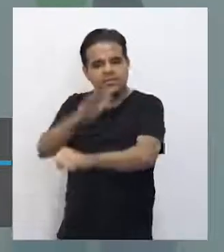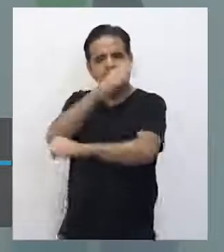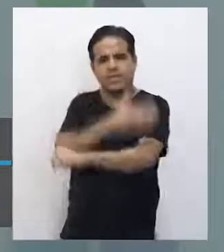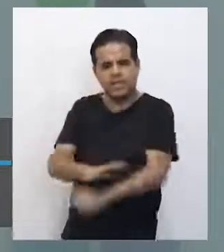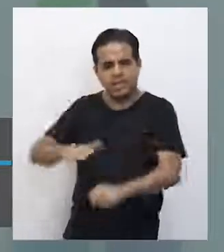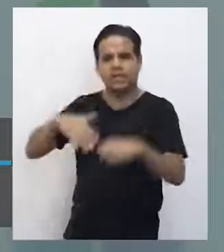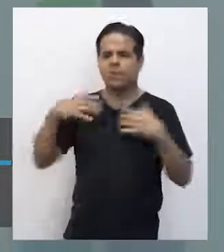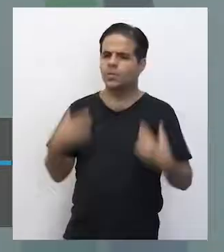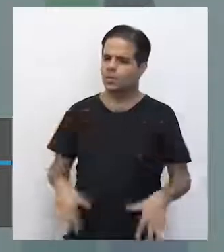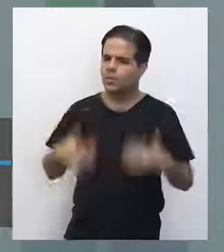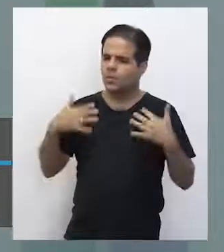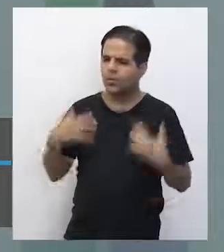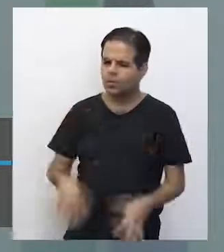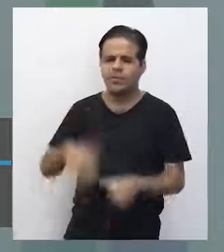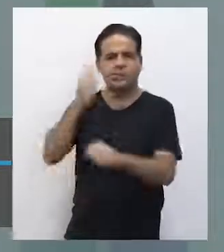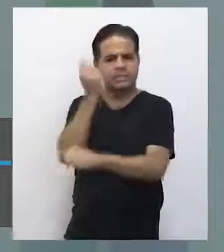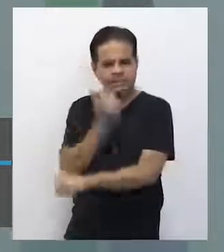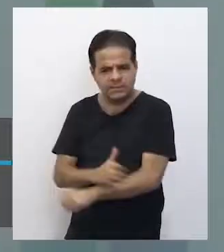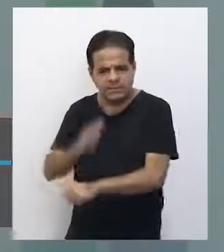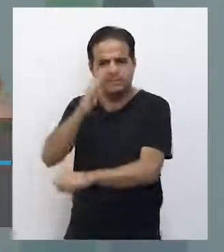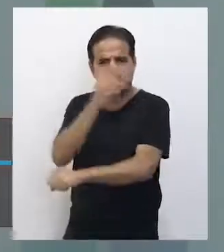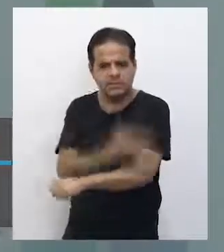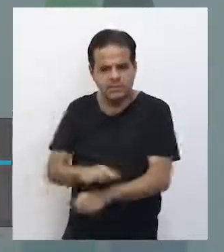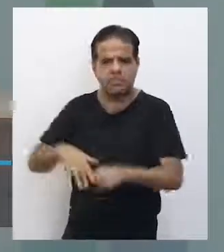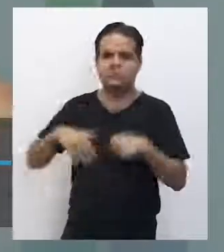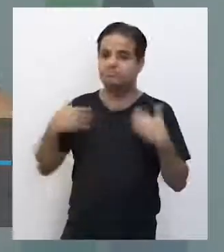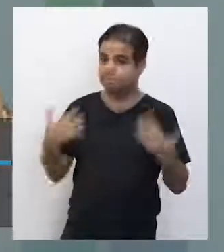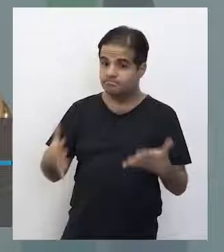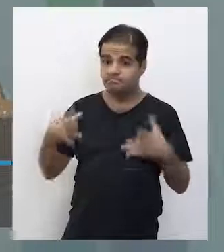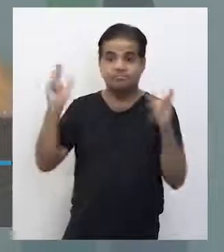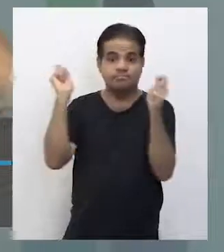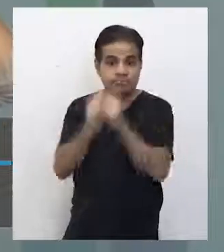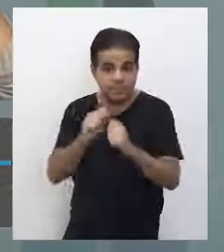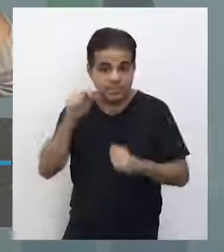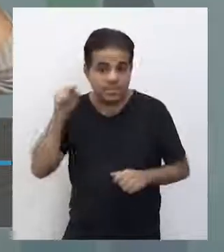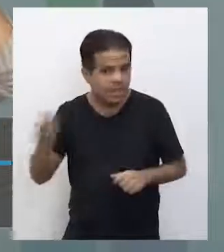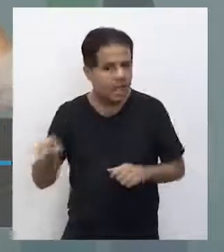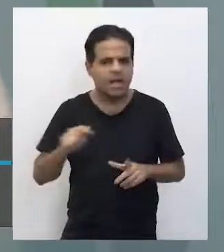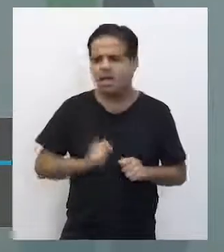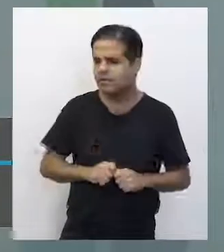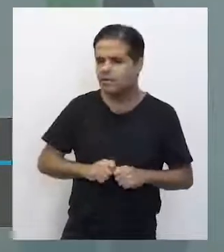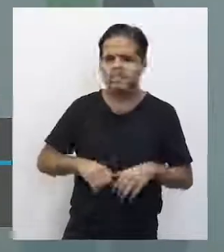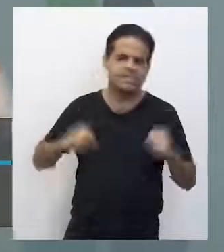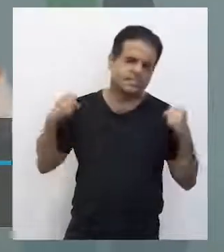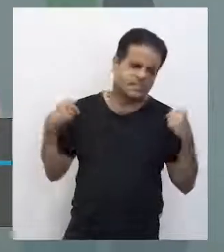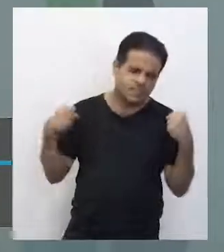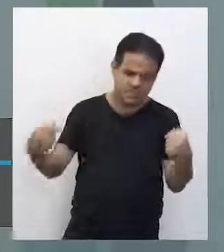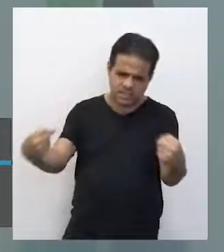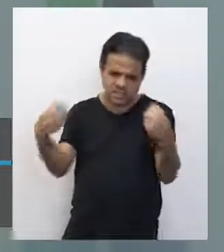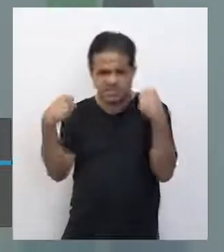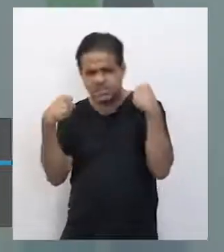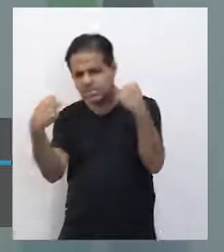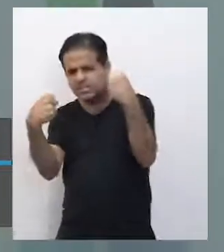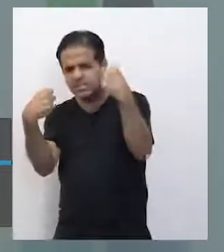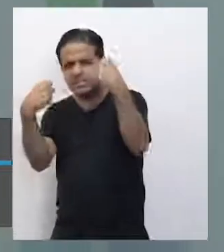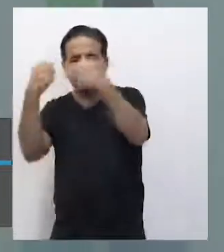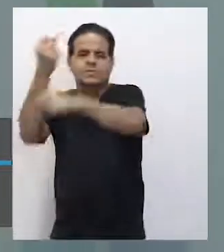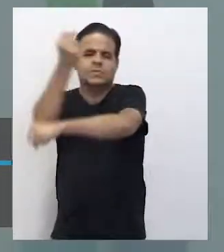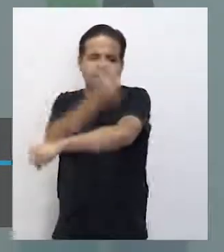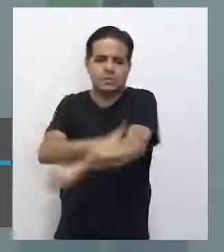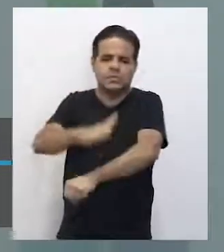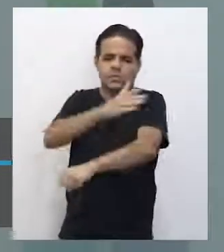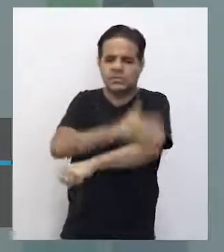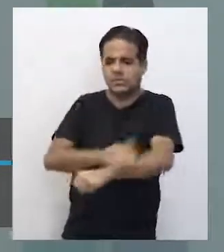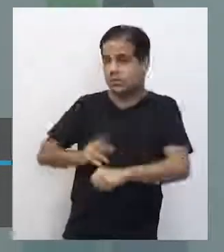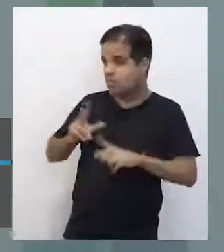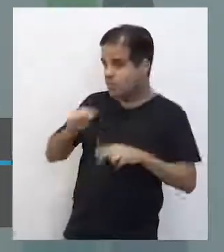Muito treino, muito treinamento fez com que ela fizesse, eu venci. É igual